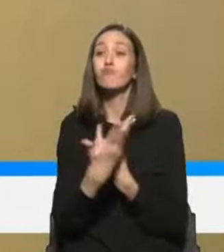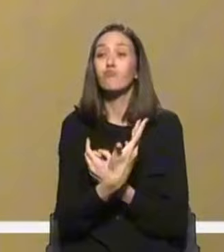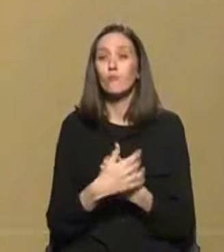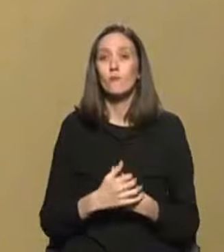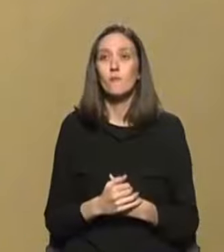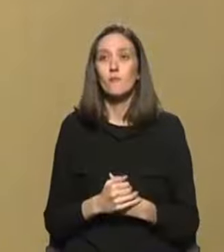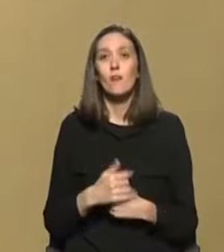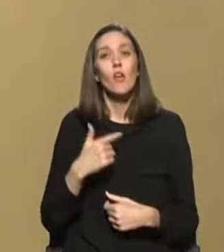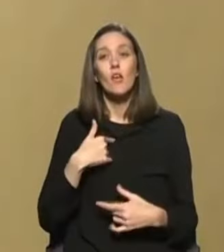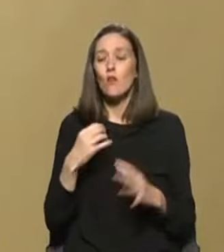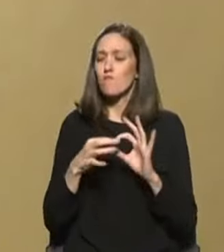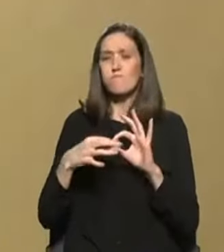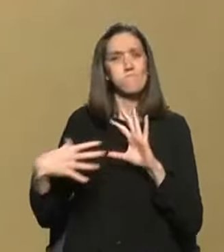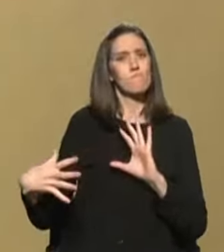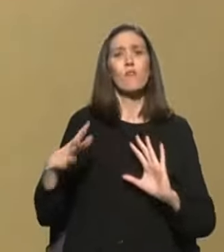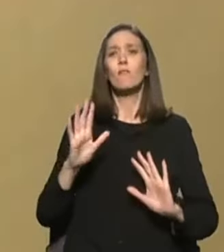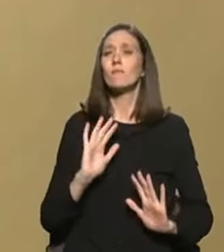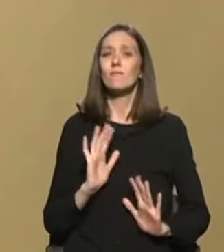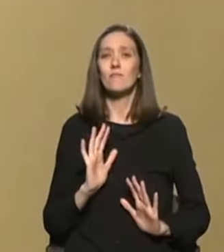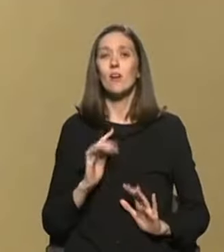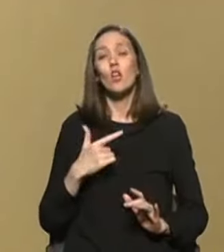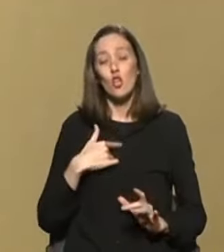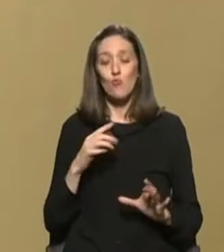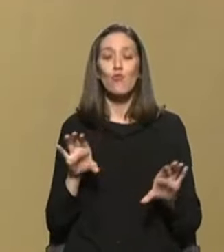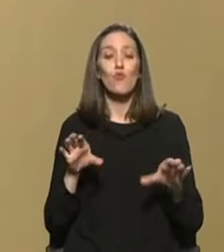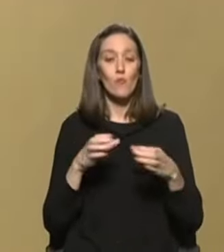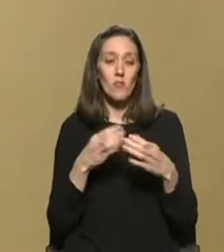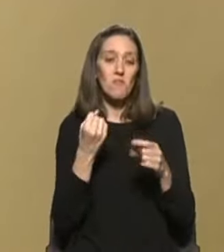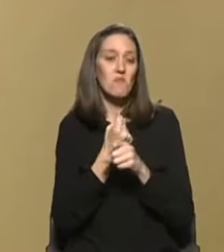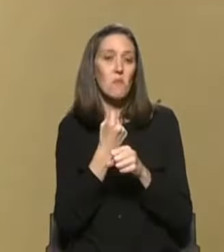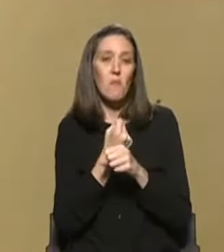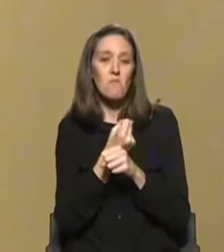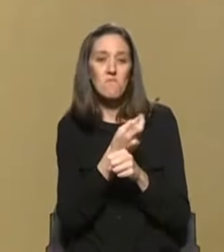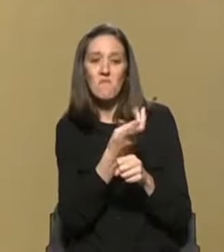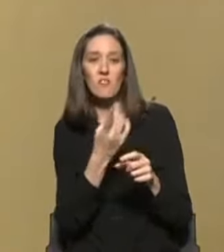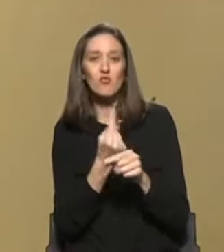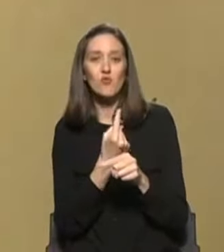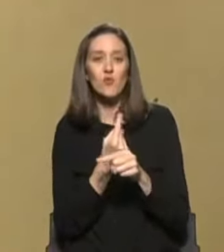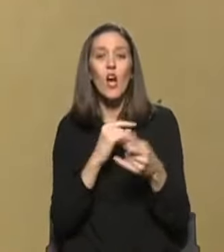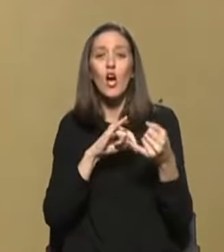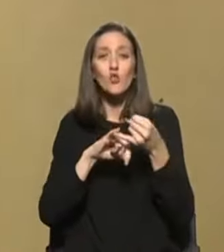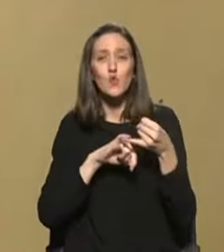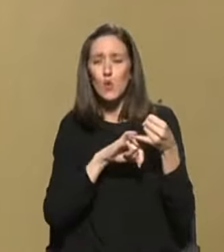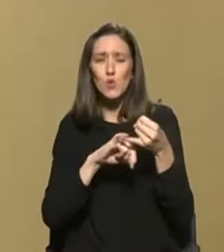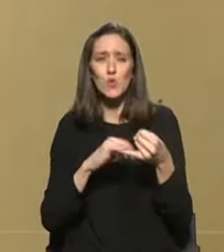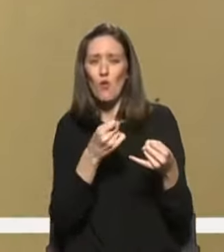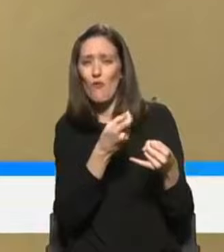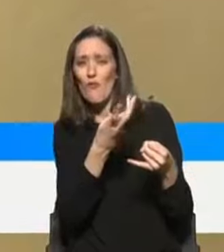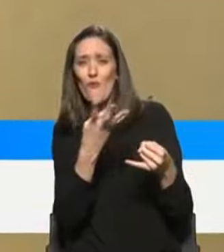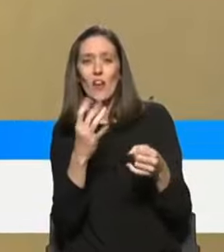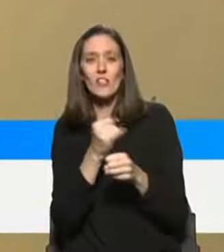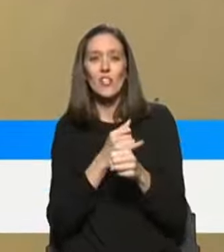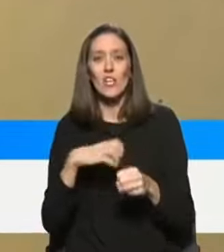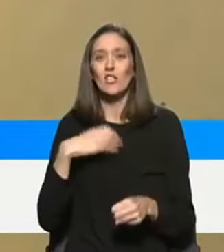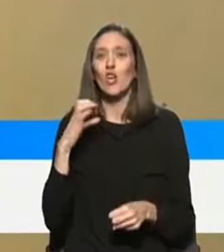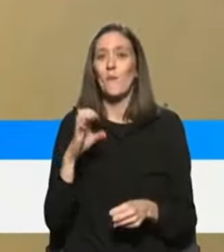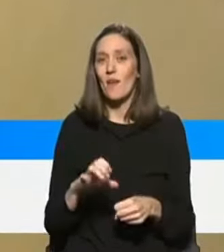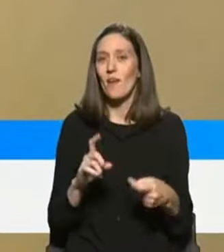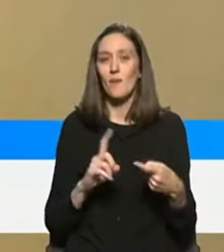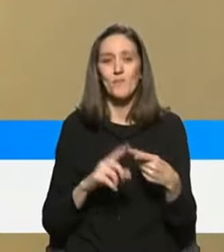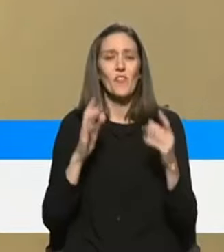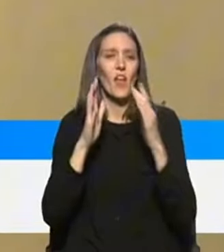eu não me desligo, estou na comunidade a fazer um pouco de tudo, estou em todas as associações possíveis em Ilha de São Miguel,